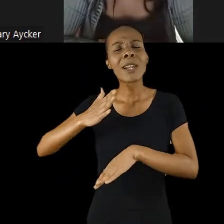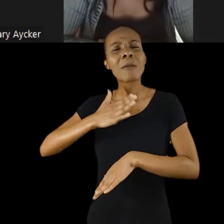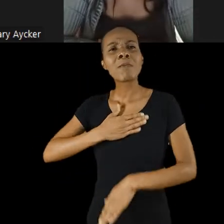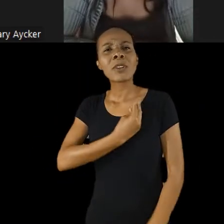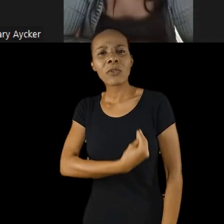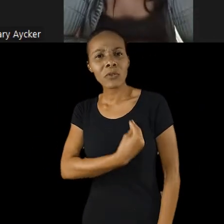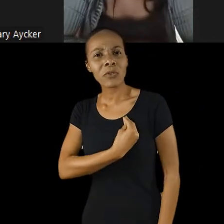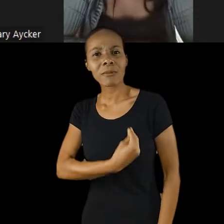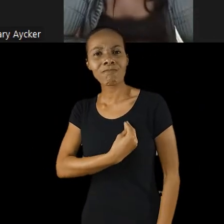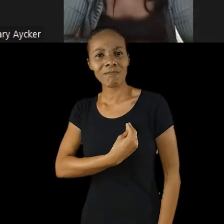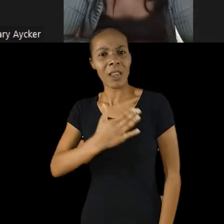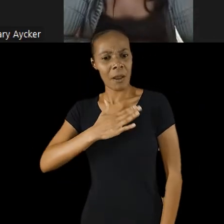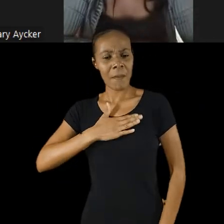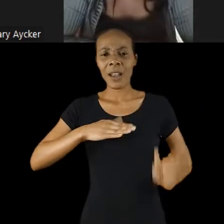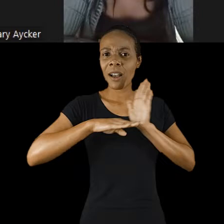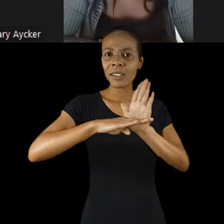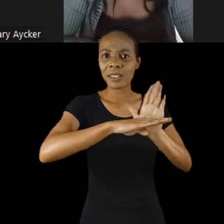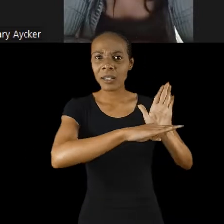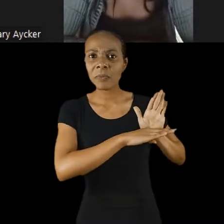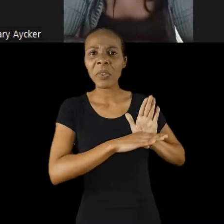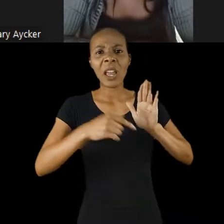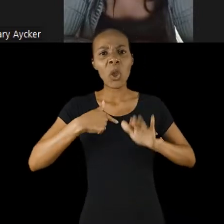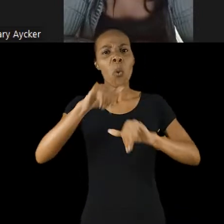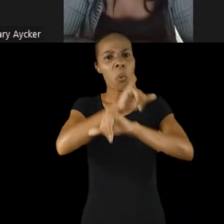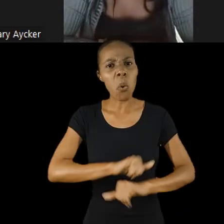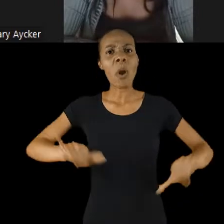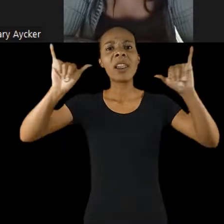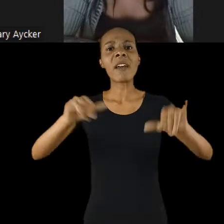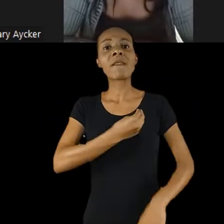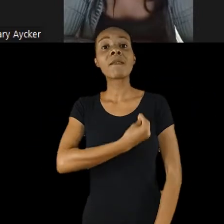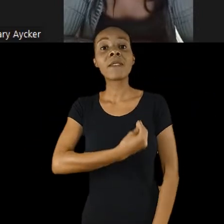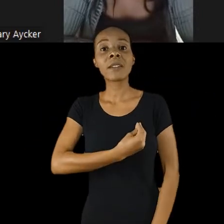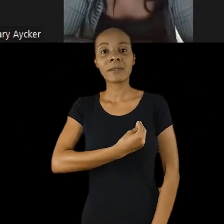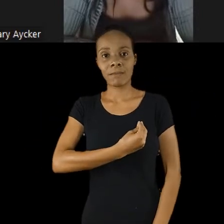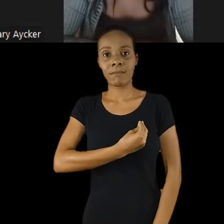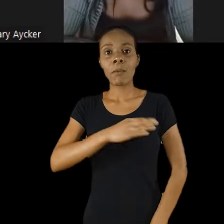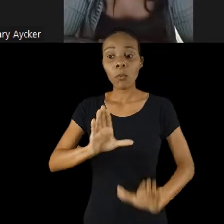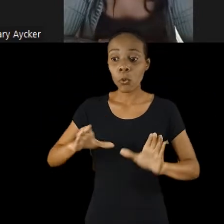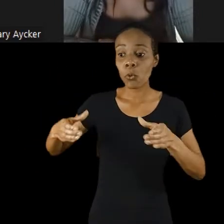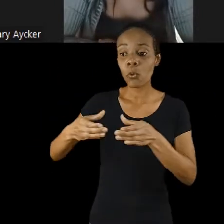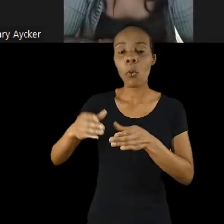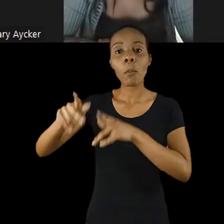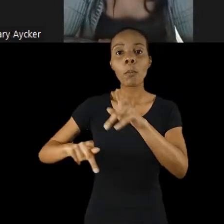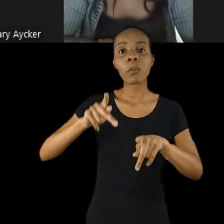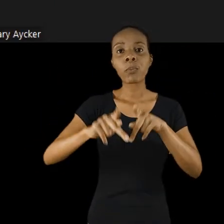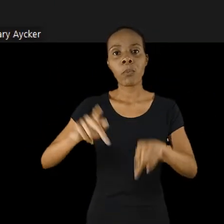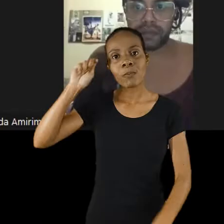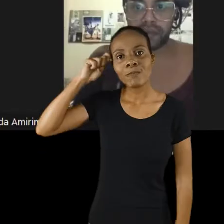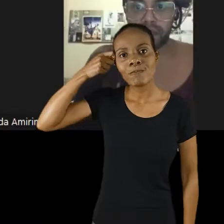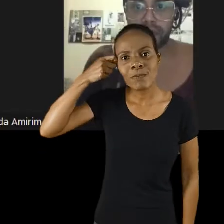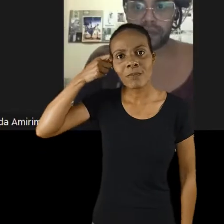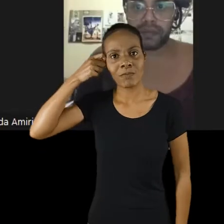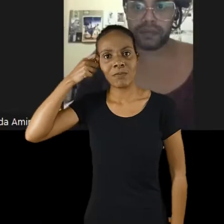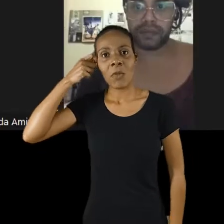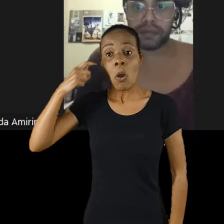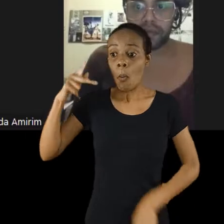o quanto de vida eu tivesse, eu proclamaria vida para as minhas. Eu criaria outras alternativas, outras